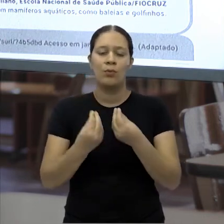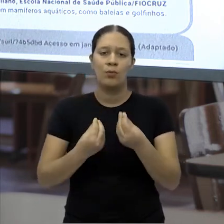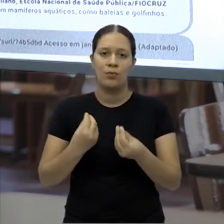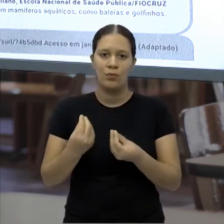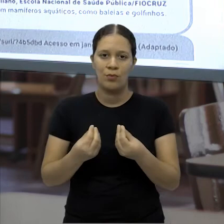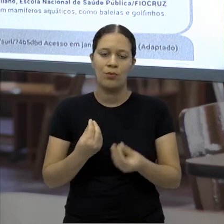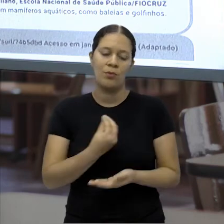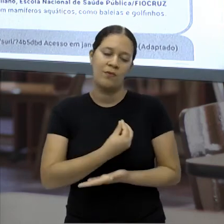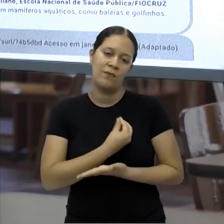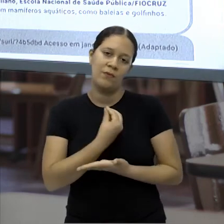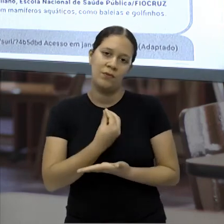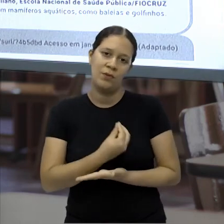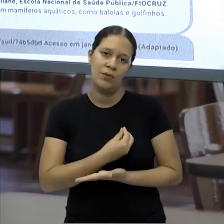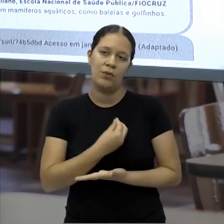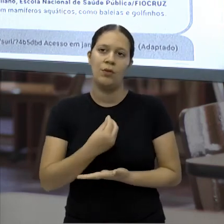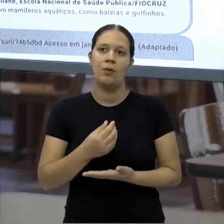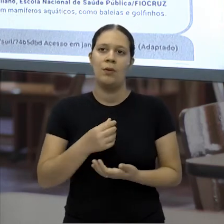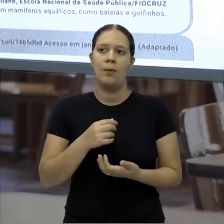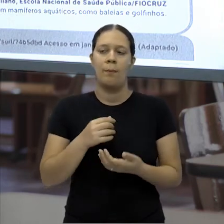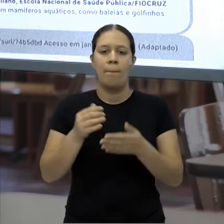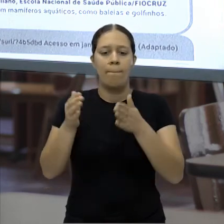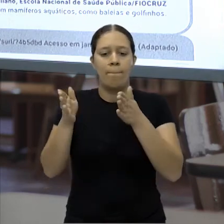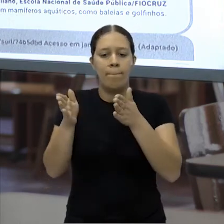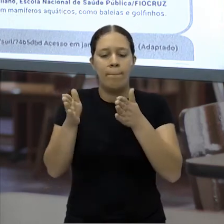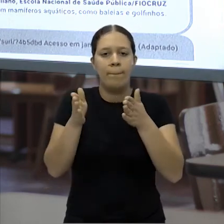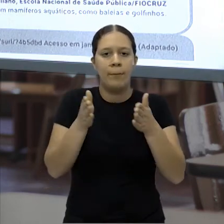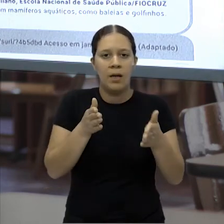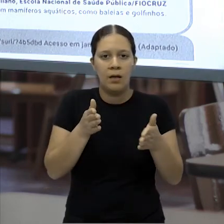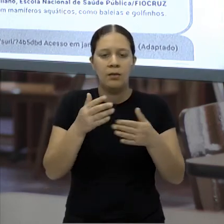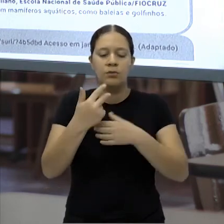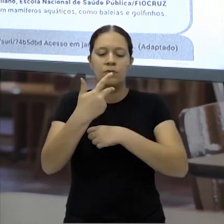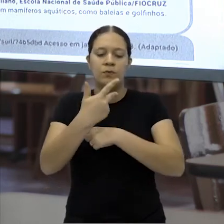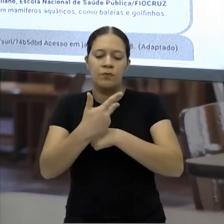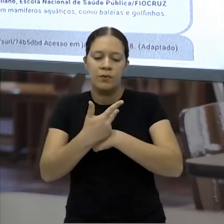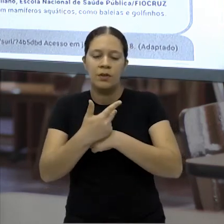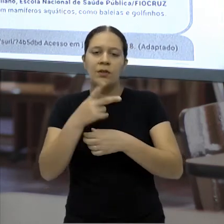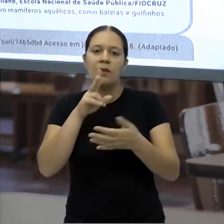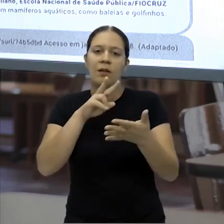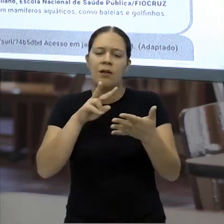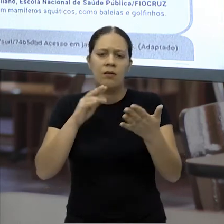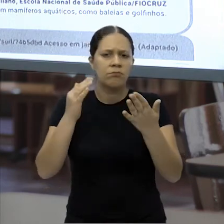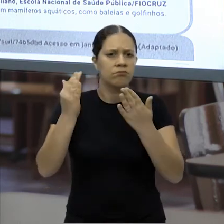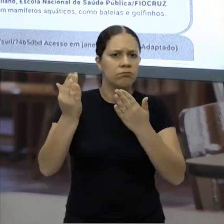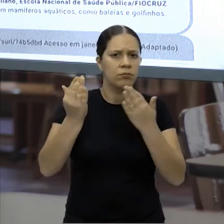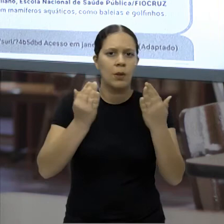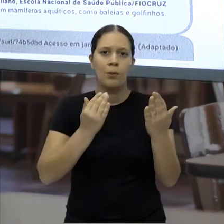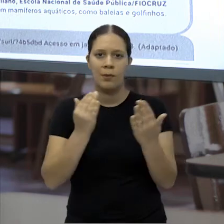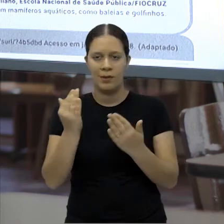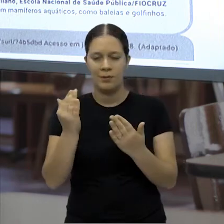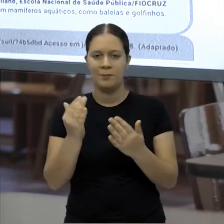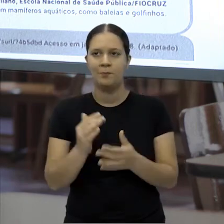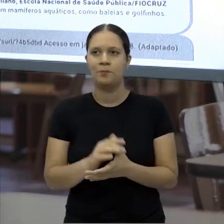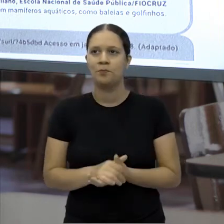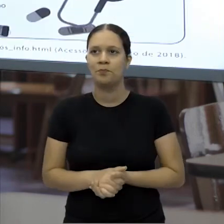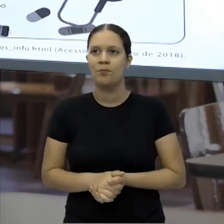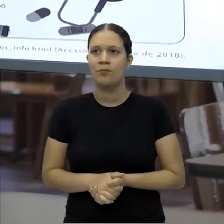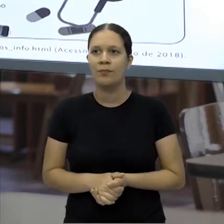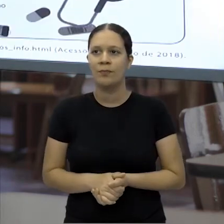como funciona a vida deles. Então, pausa o vídeo, volta, lê, compara, faz tua